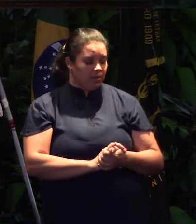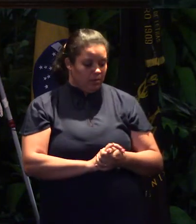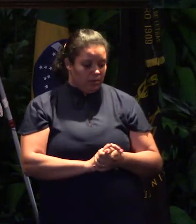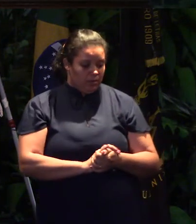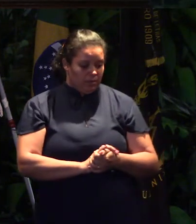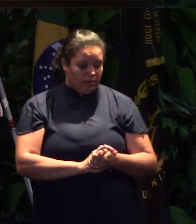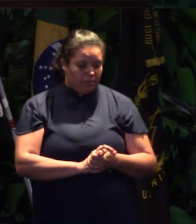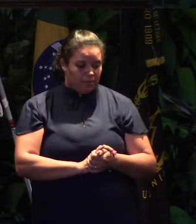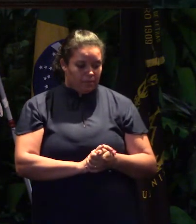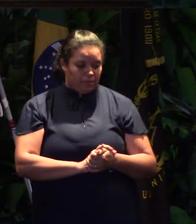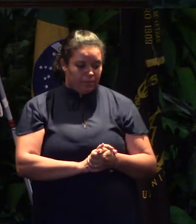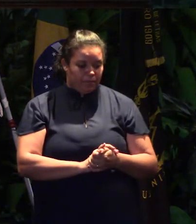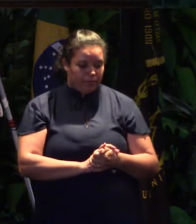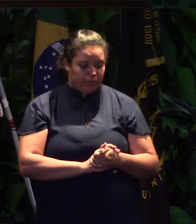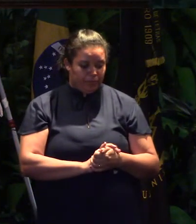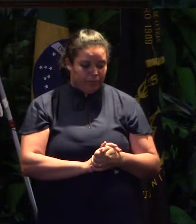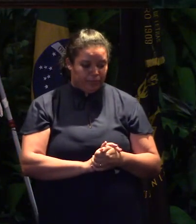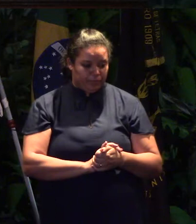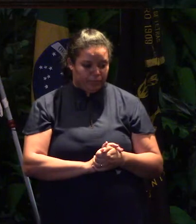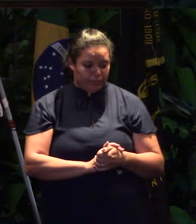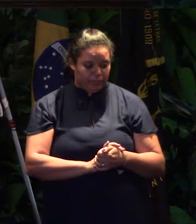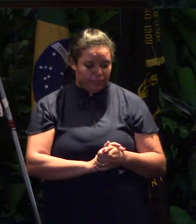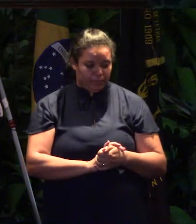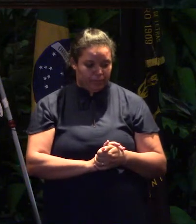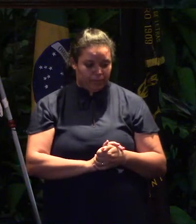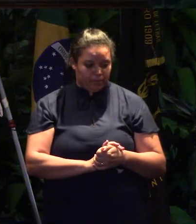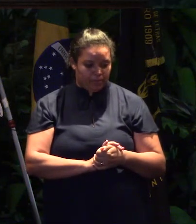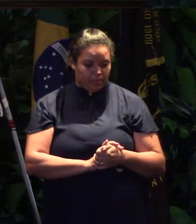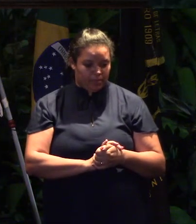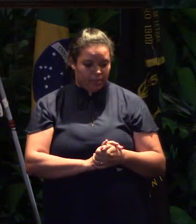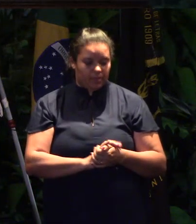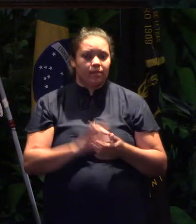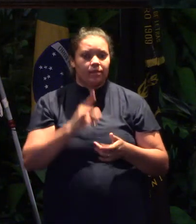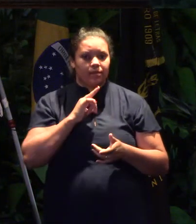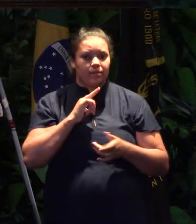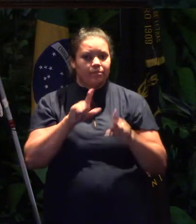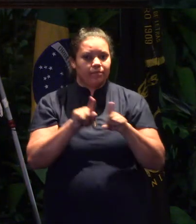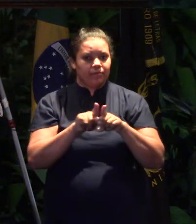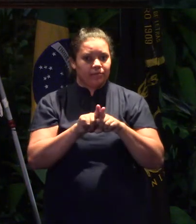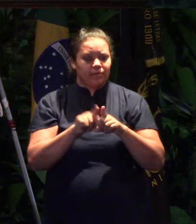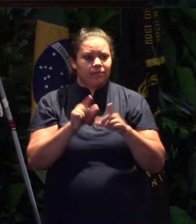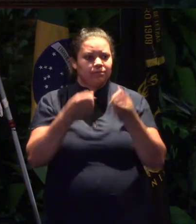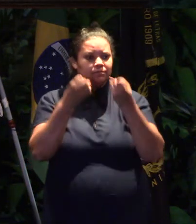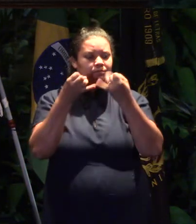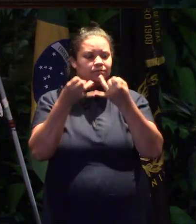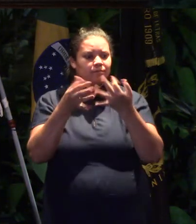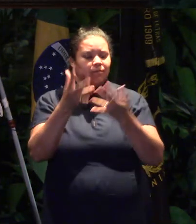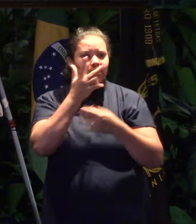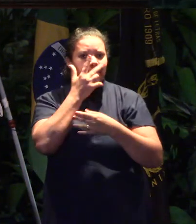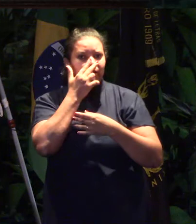fala, que ele que é um negócio ligado um pouco à memória. Ele e